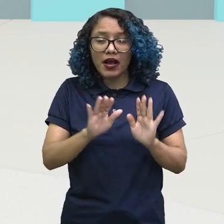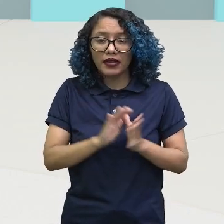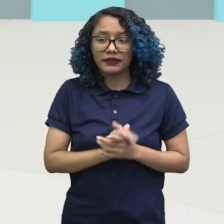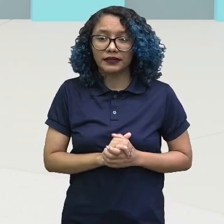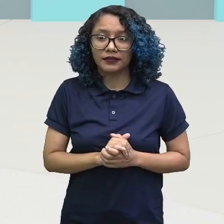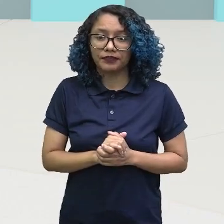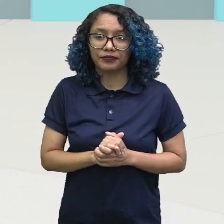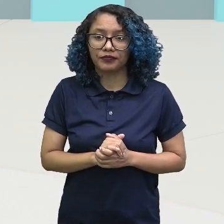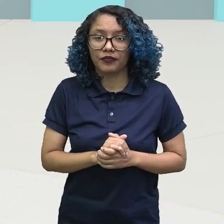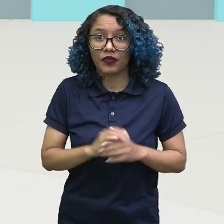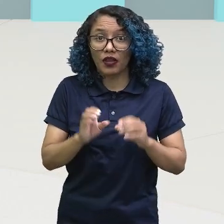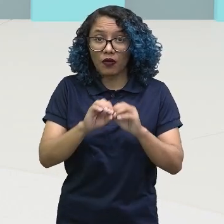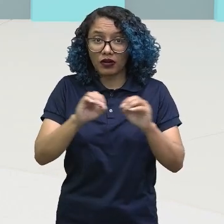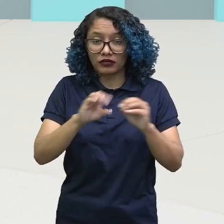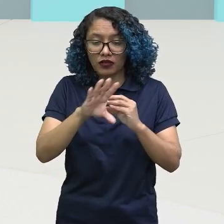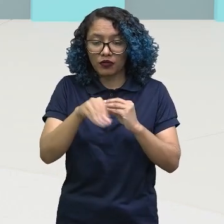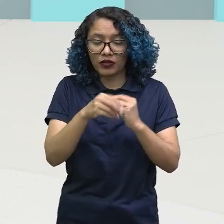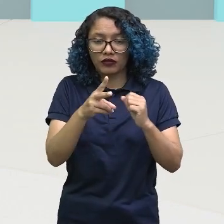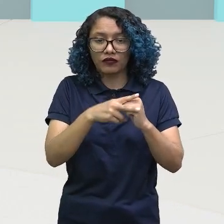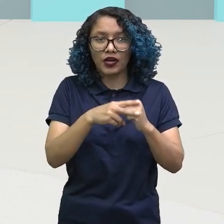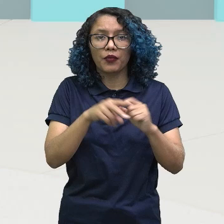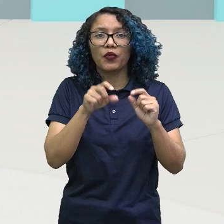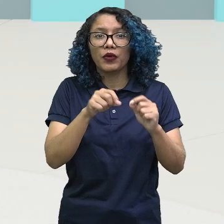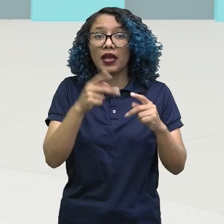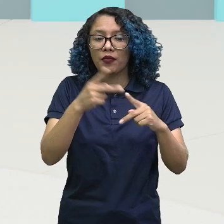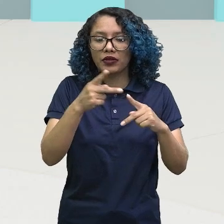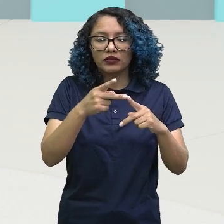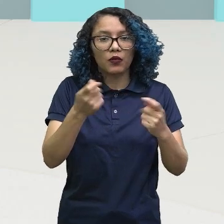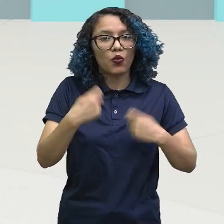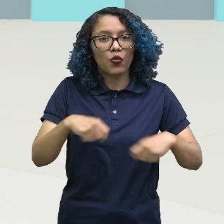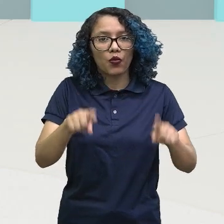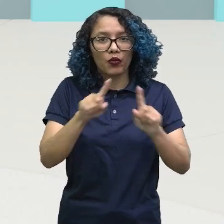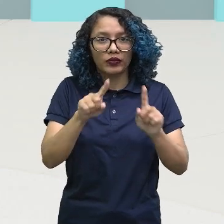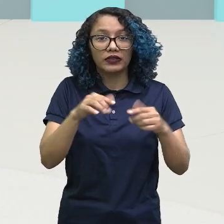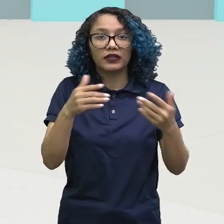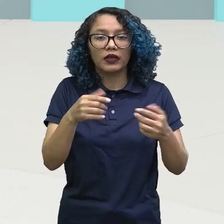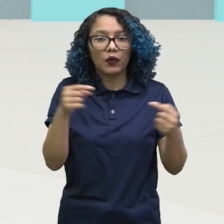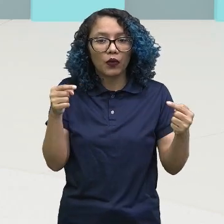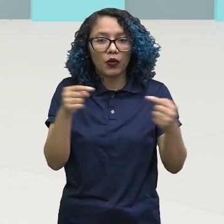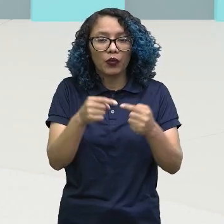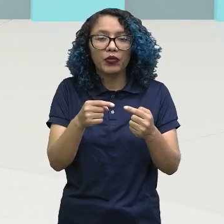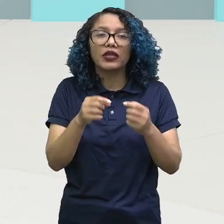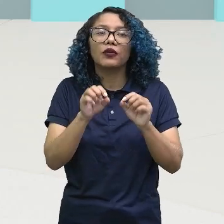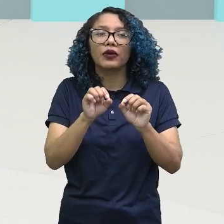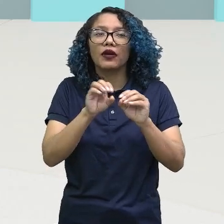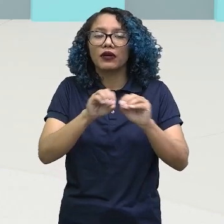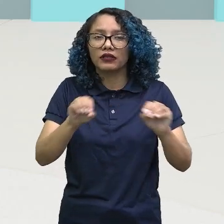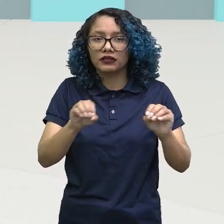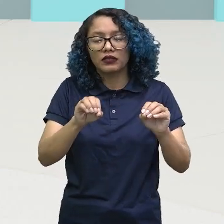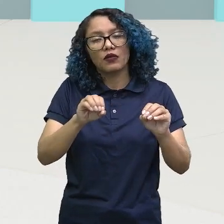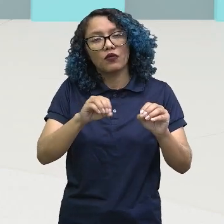um verbo que não pede preposição, ela vai ser classificada como oração subordinada